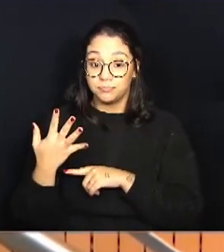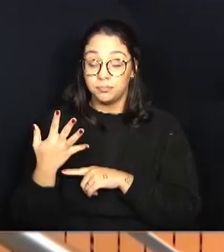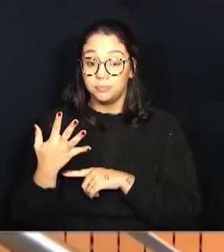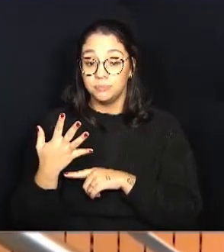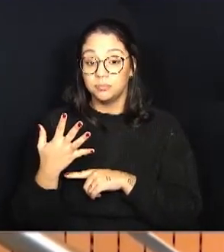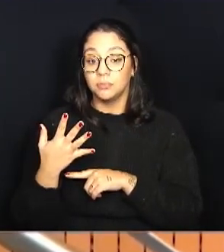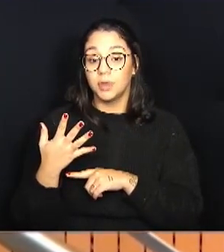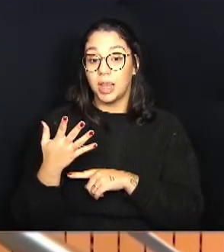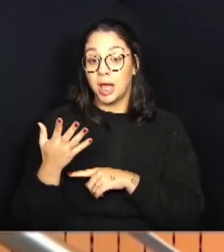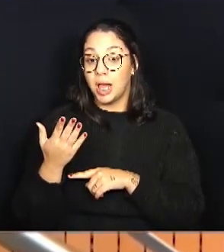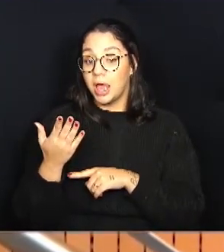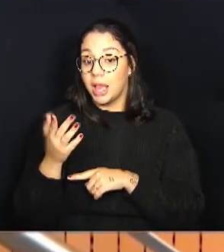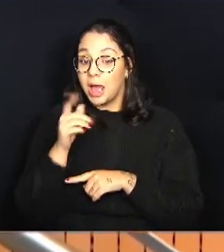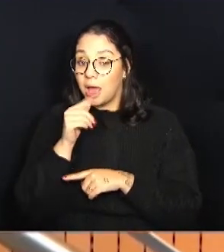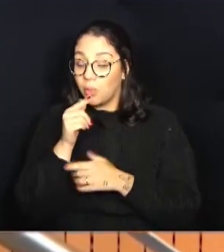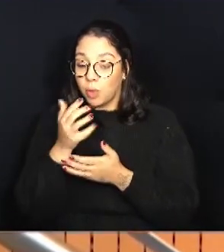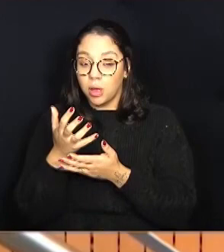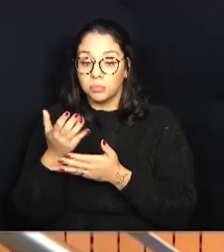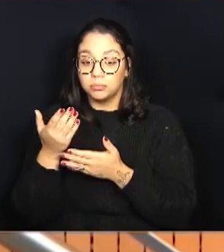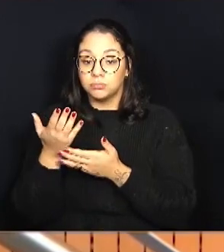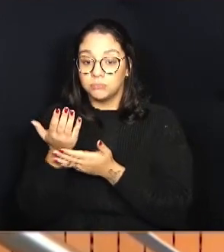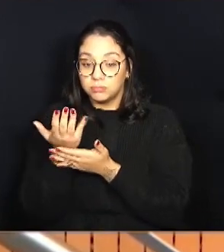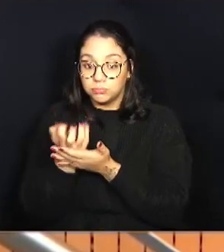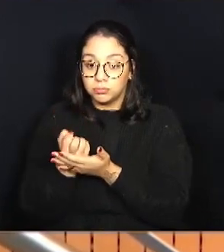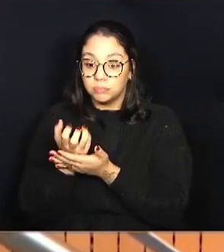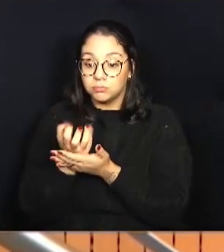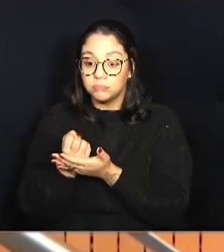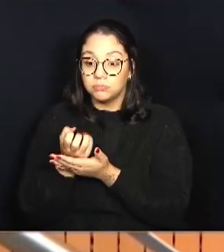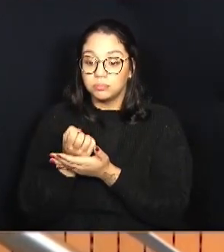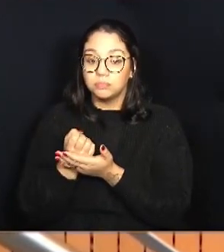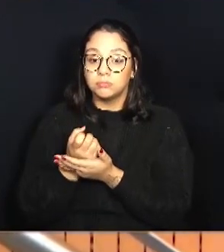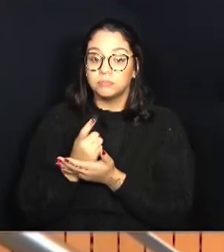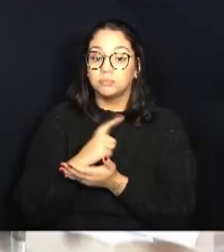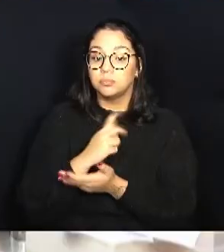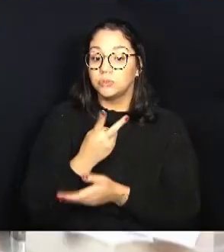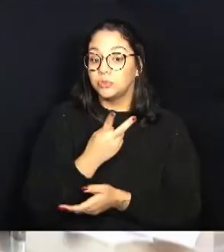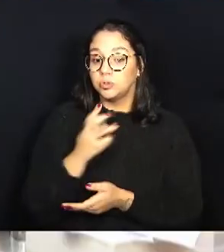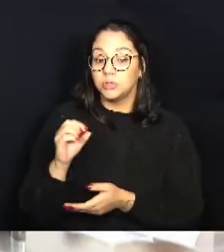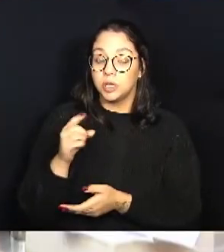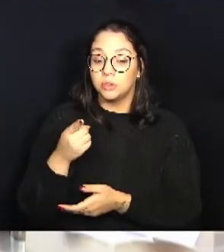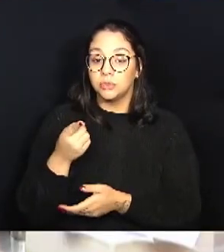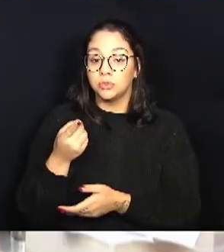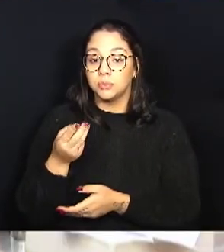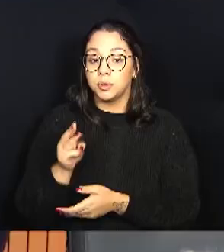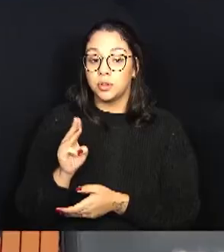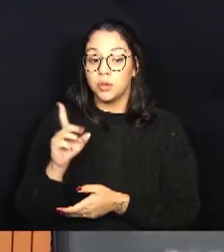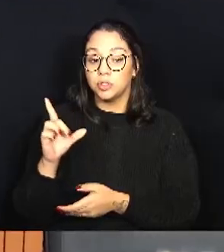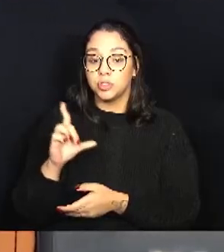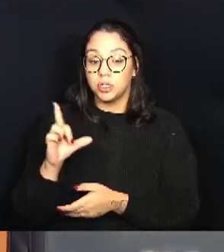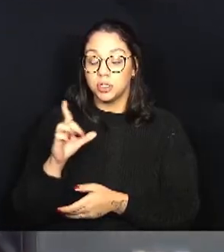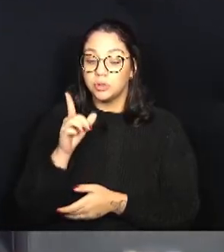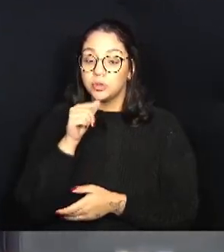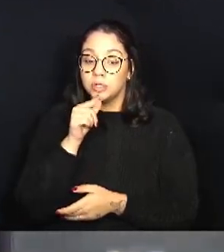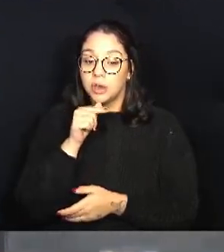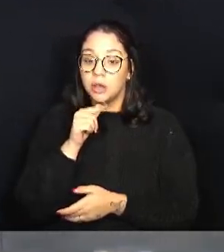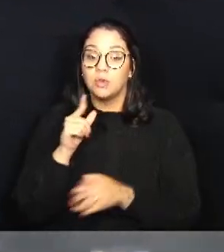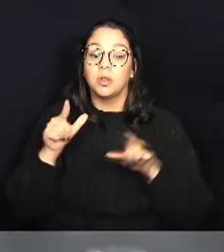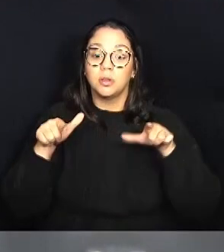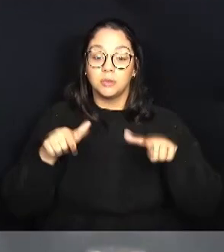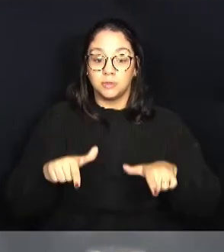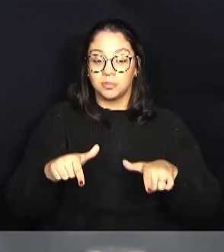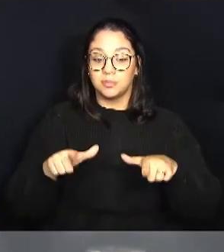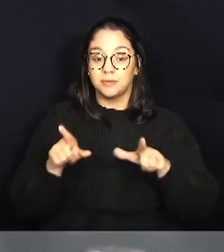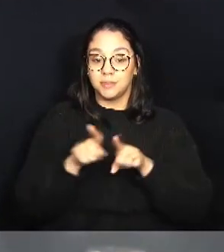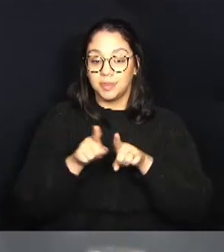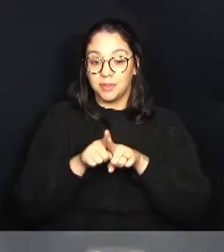economia de água. Foram mais de 30 milhões de litros de água nos últimos anos. O parlamentar também homenageou com o diploma de